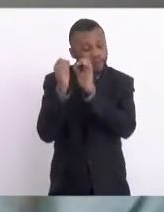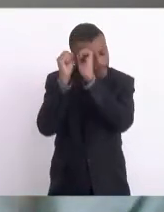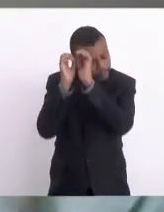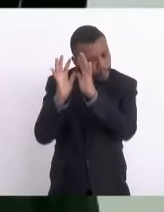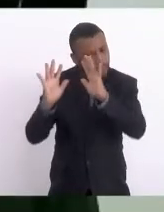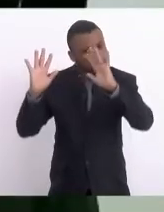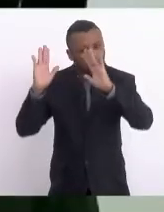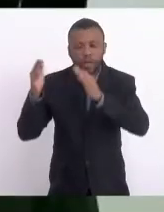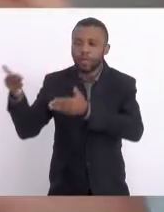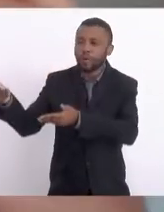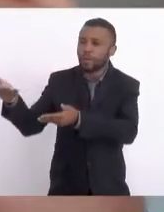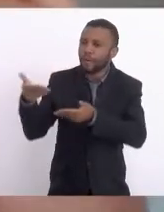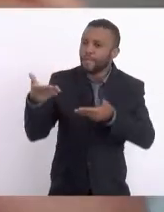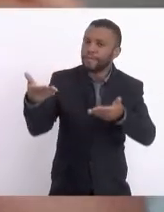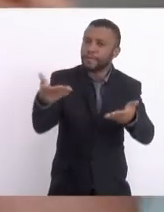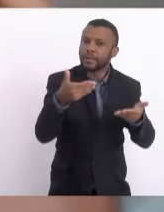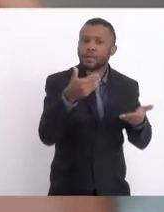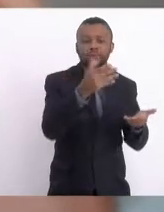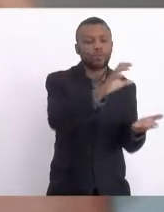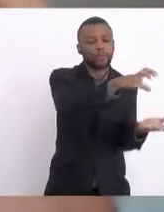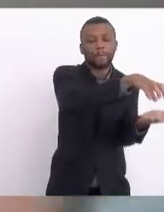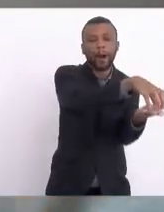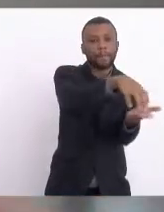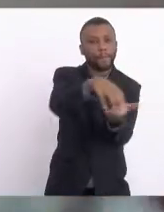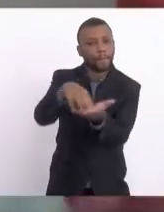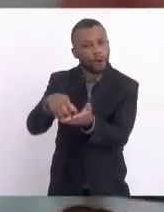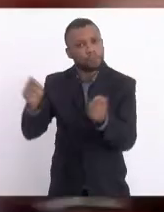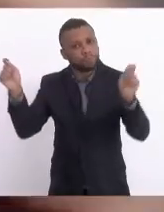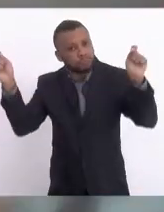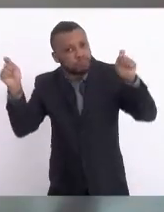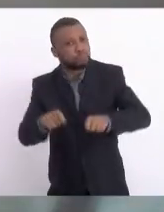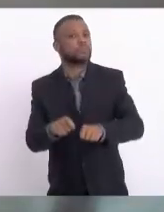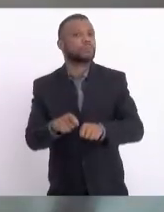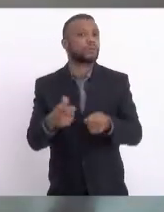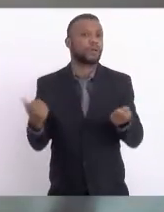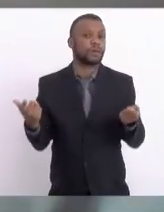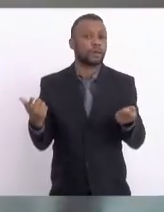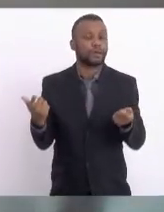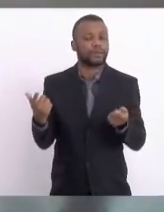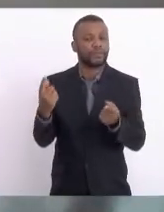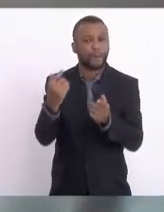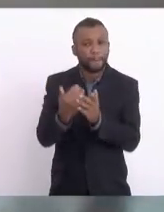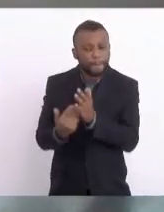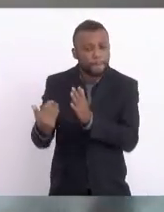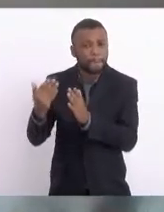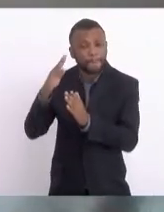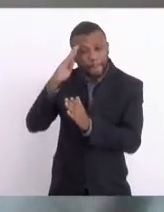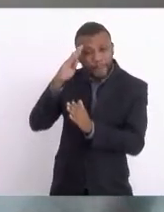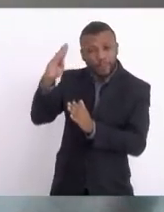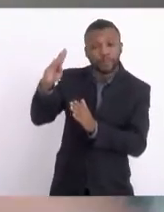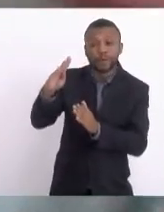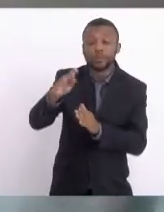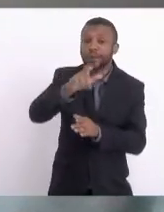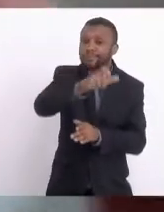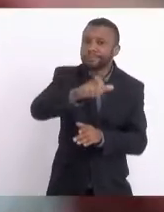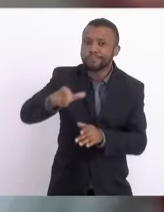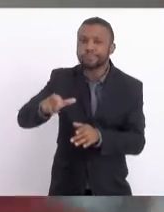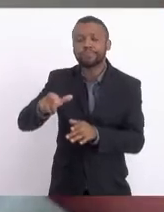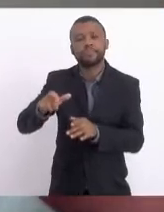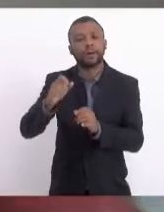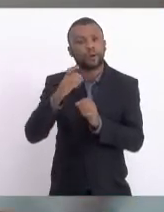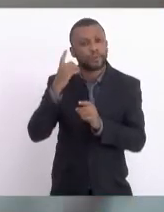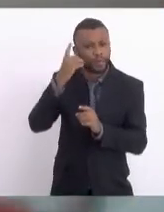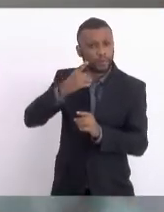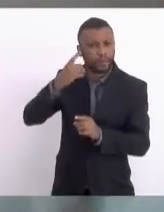órgãos competentes, convidando a própria Procuradoria da LERJ para a gente tentar afinar entre a gente